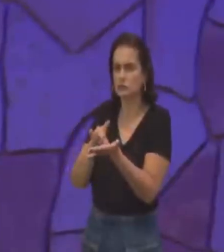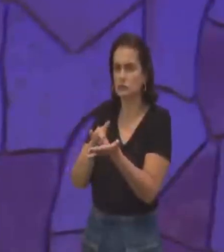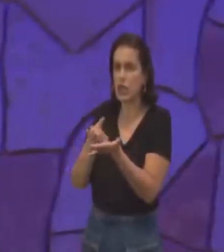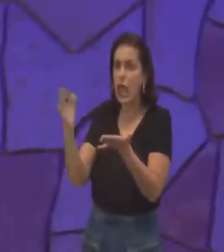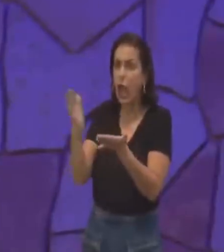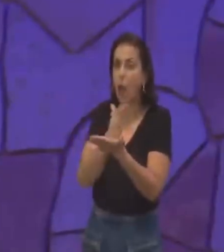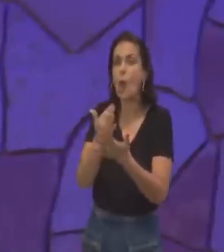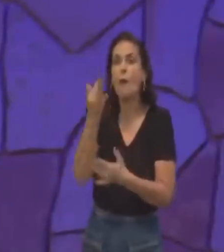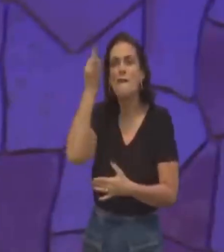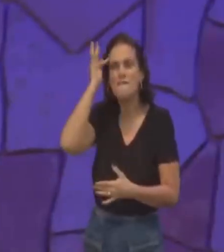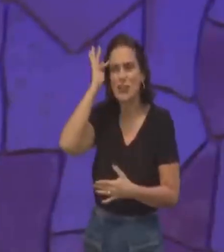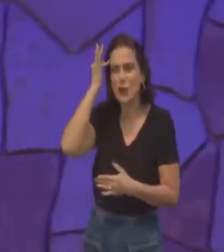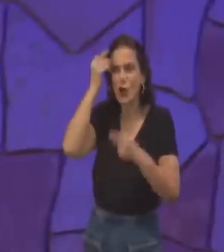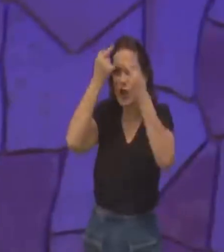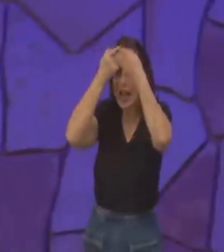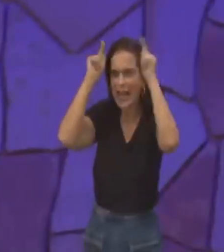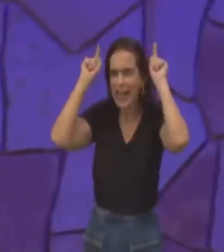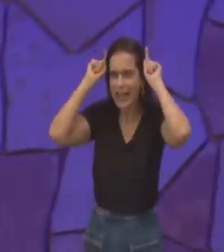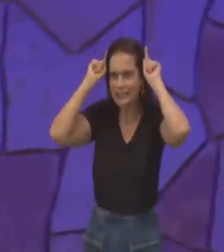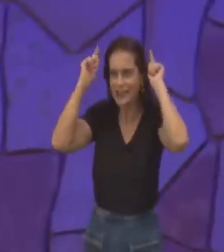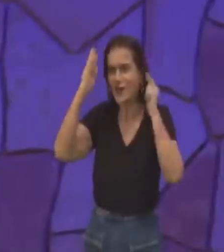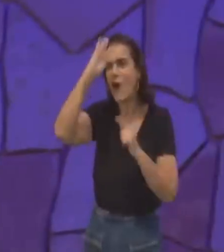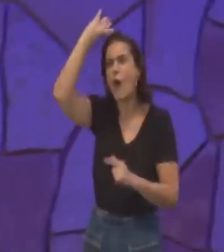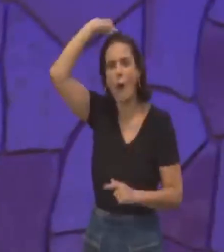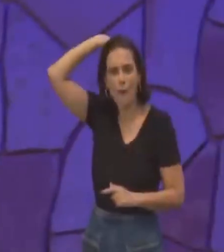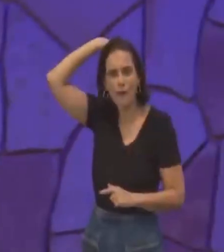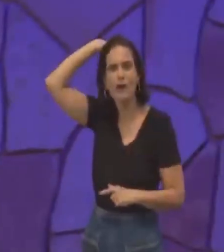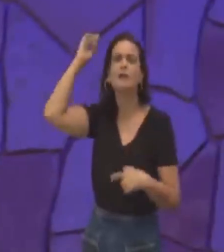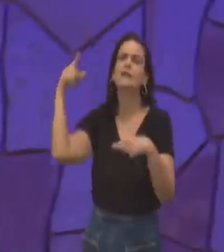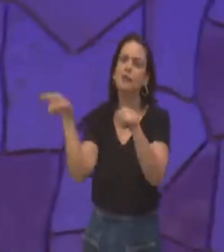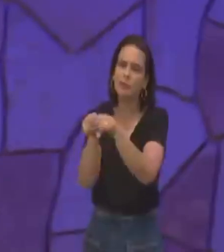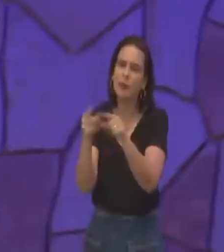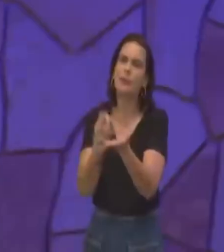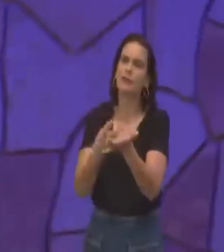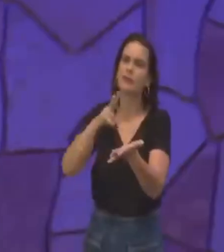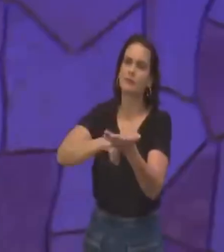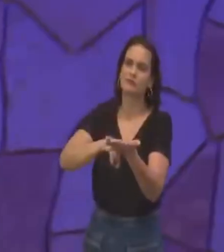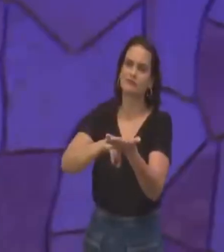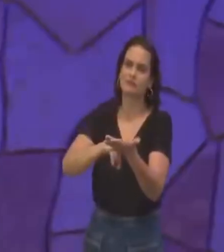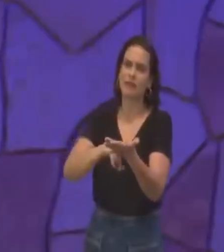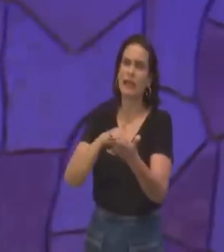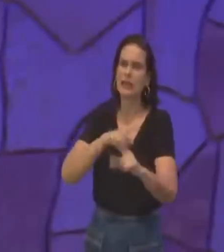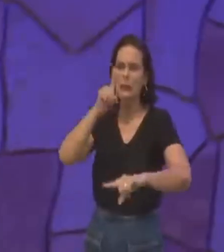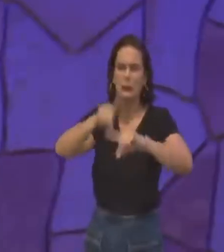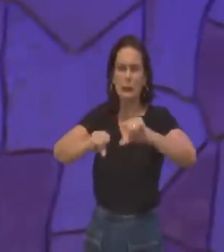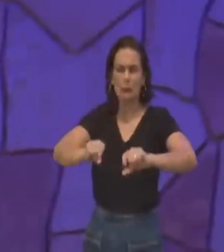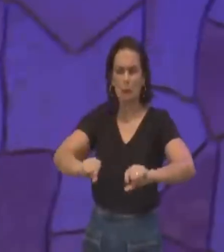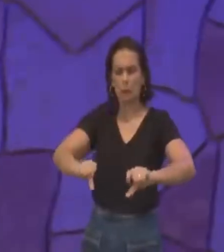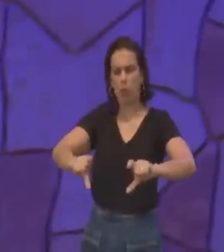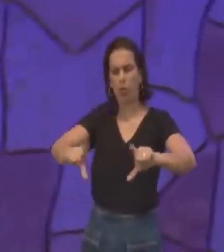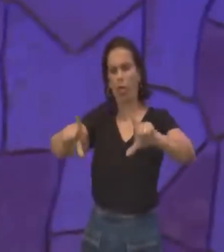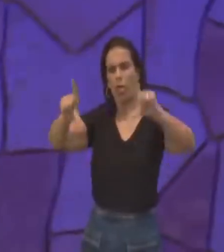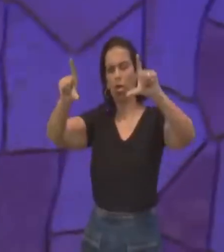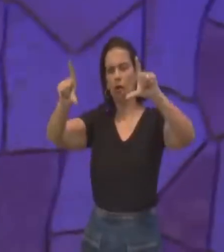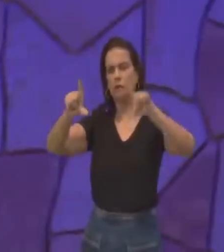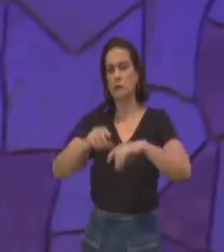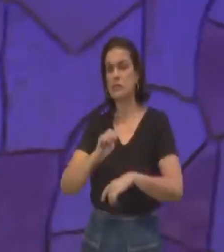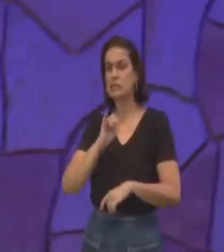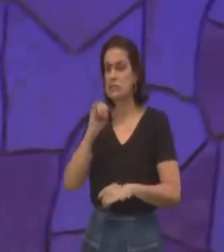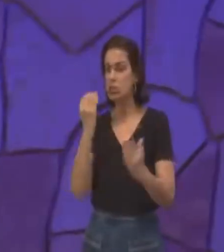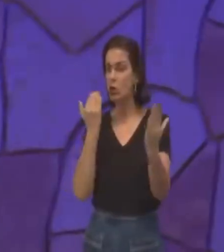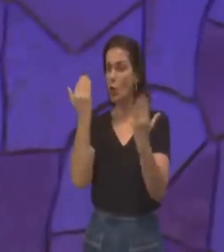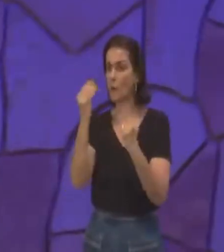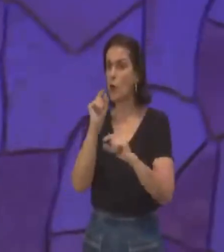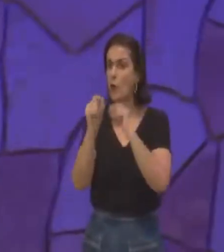filósofos da Grécia e de Roma. Nós temos farto material, se comparado àquilo que os